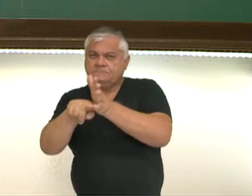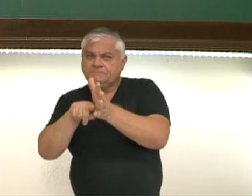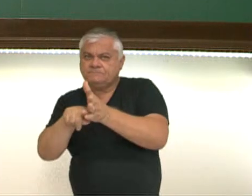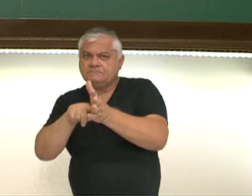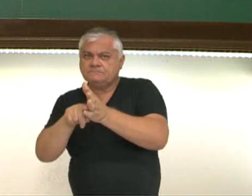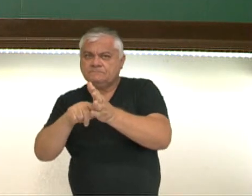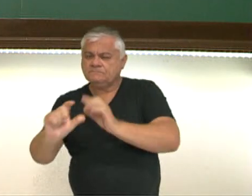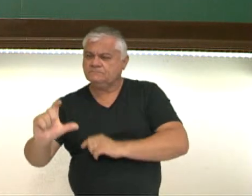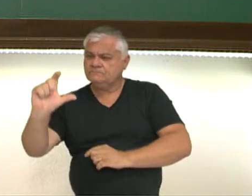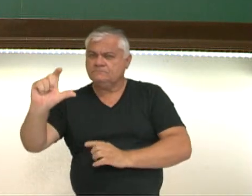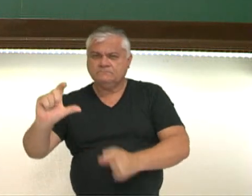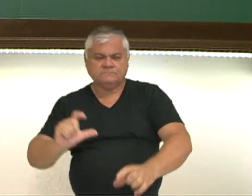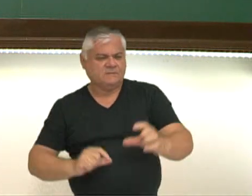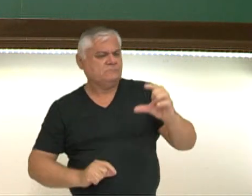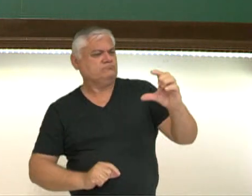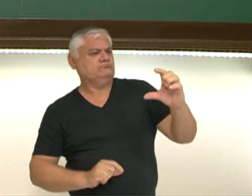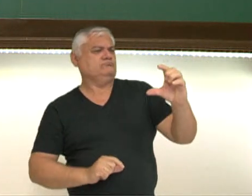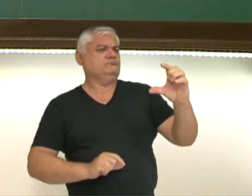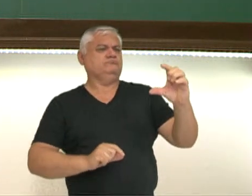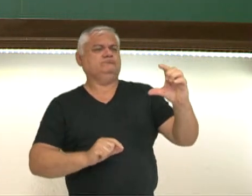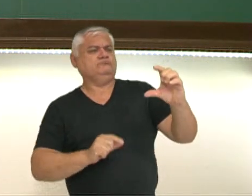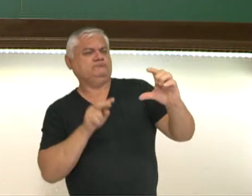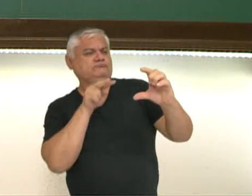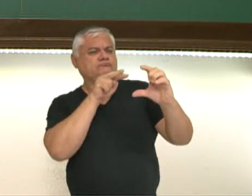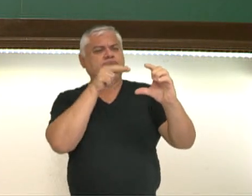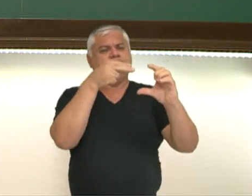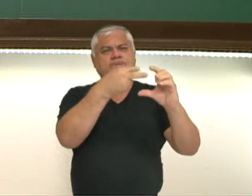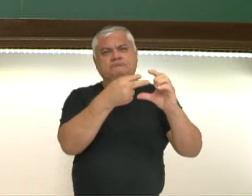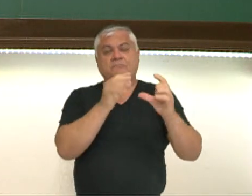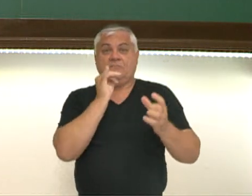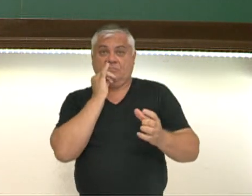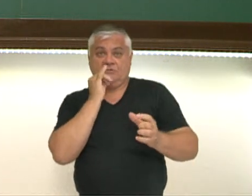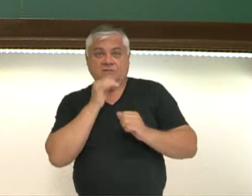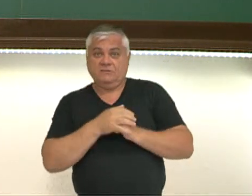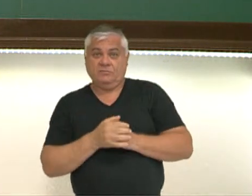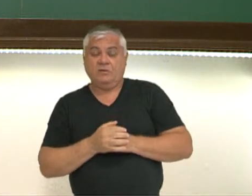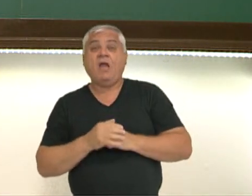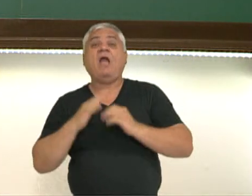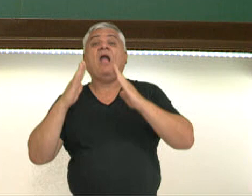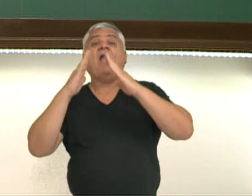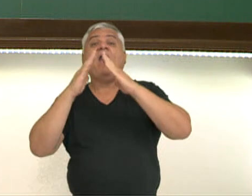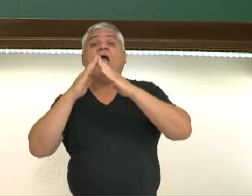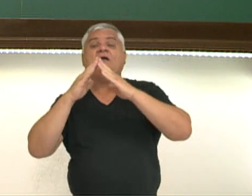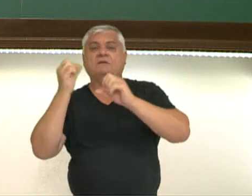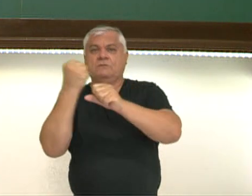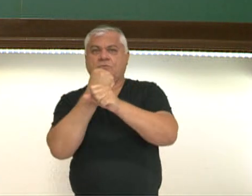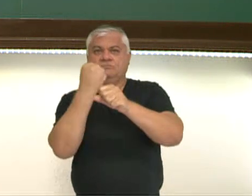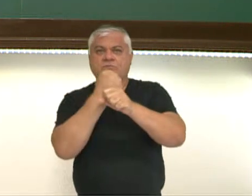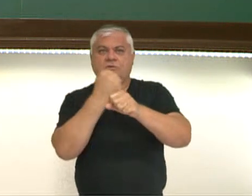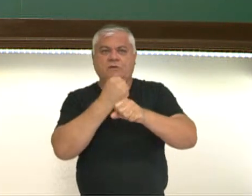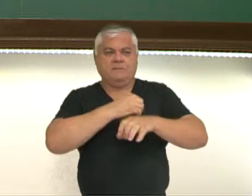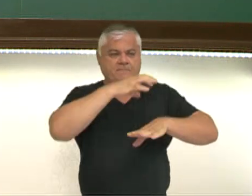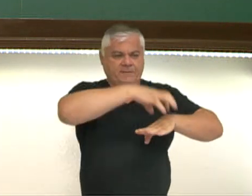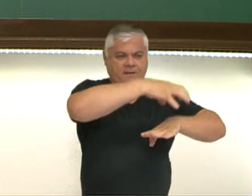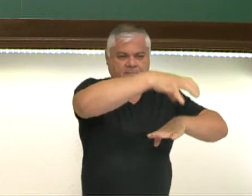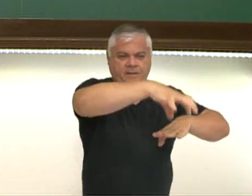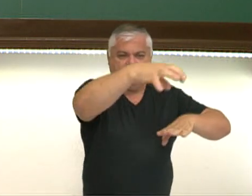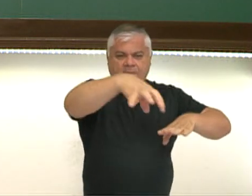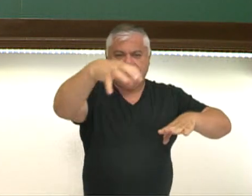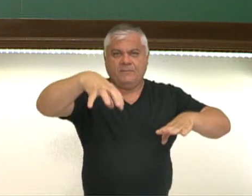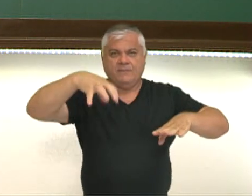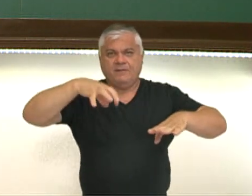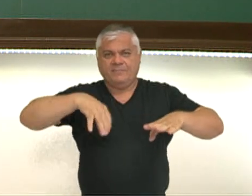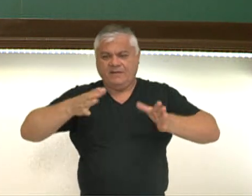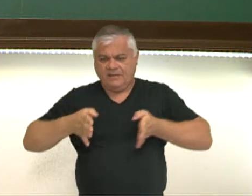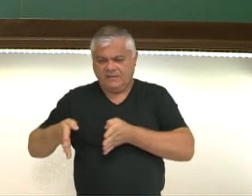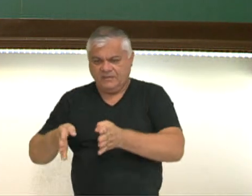não chegamos num lugar, colocamos casas, edificações, construímos cidades, implantamos a sociedade e já vamos tomar a água